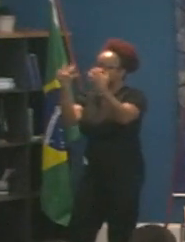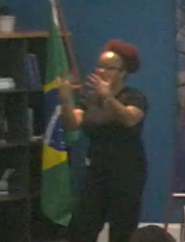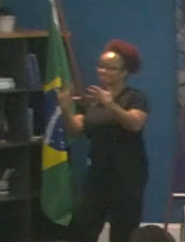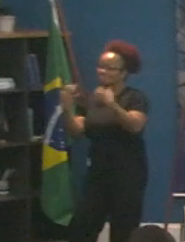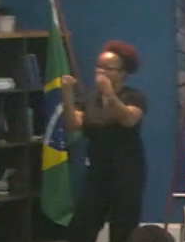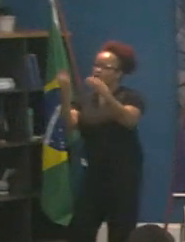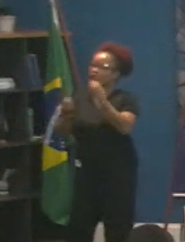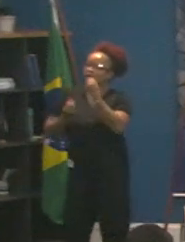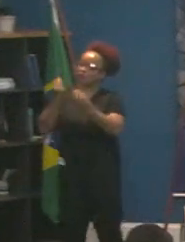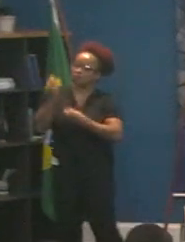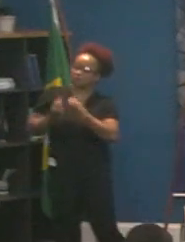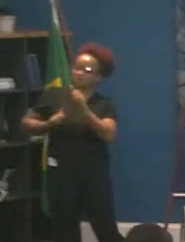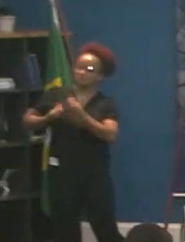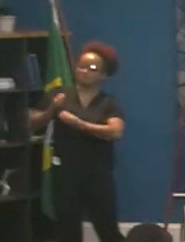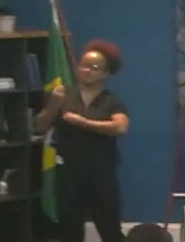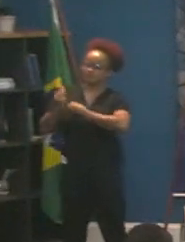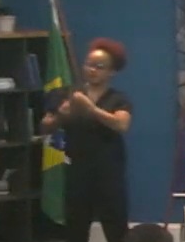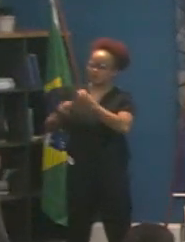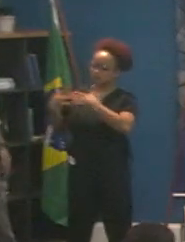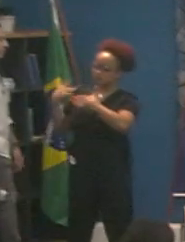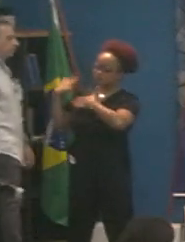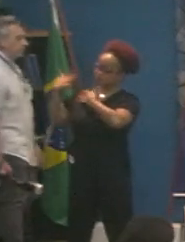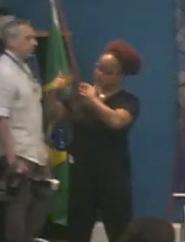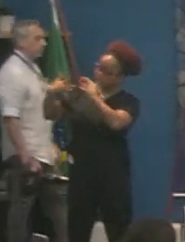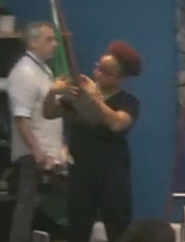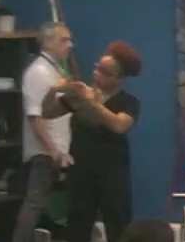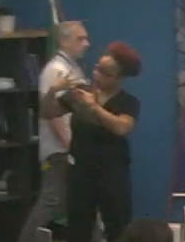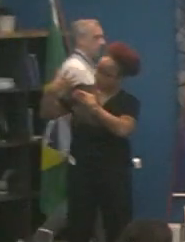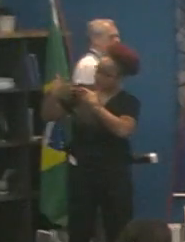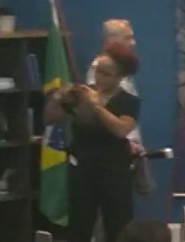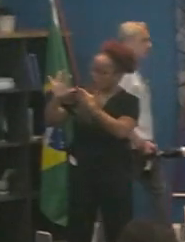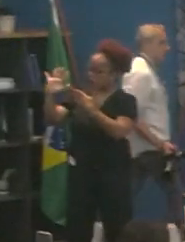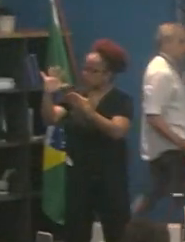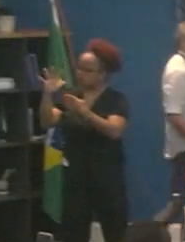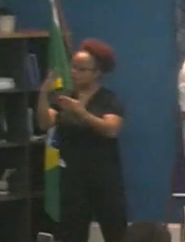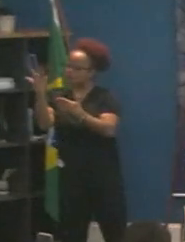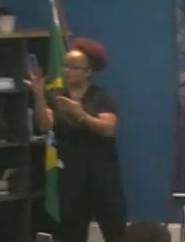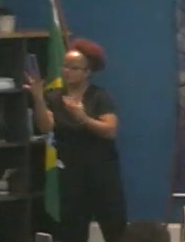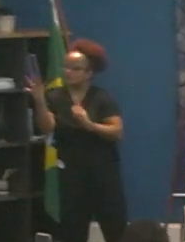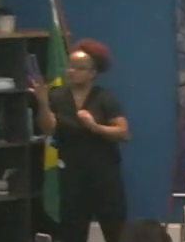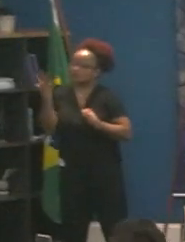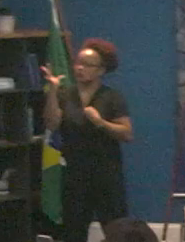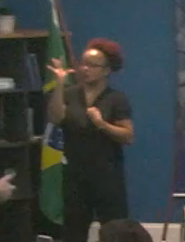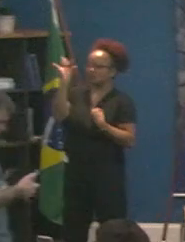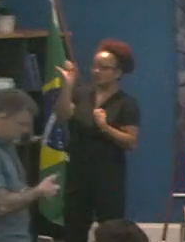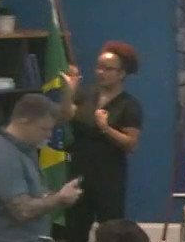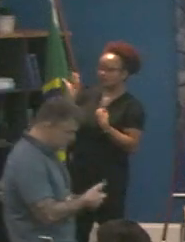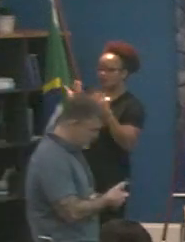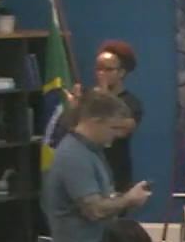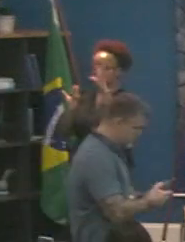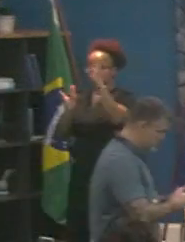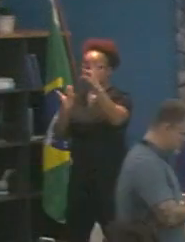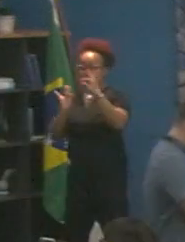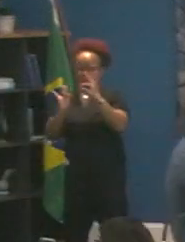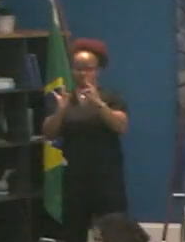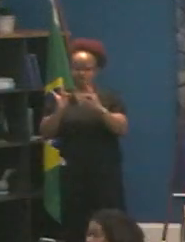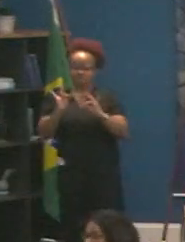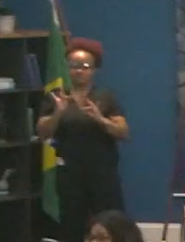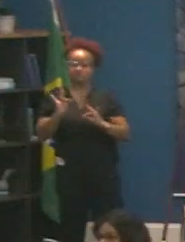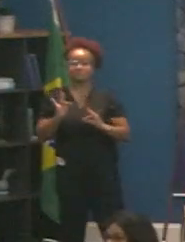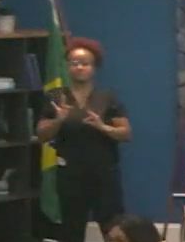vivi e tudo o que aconteceu comigo.